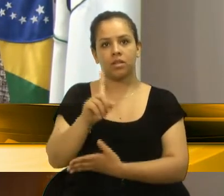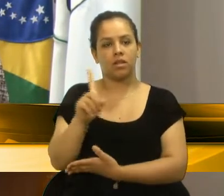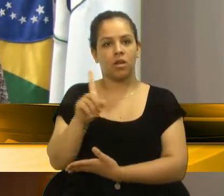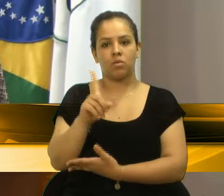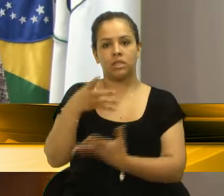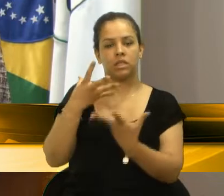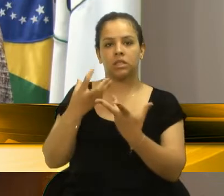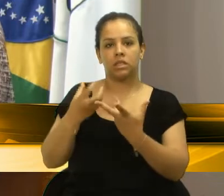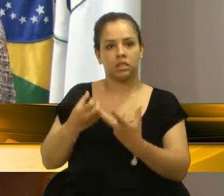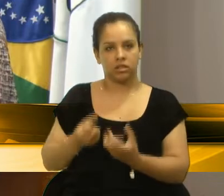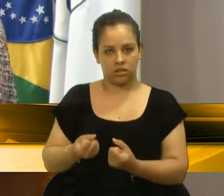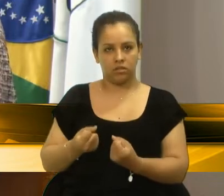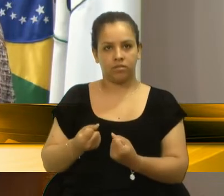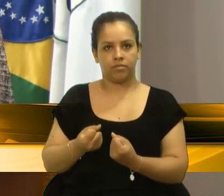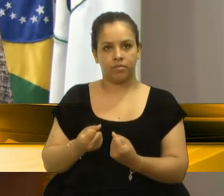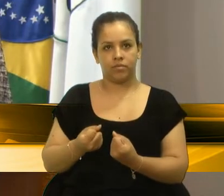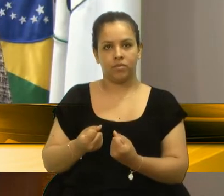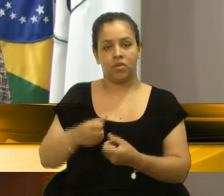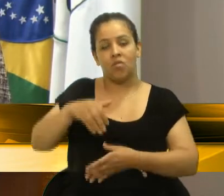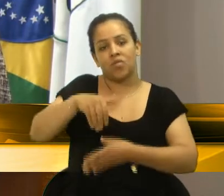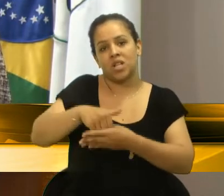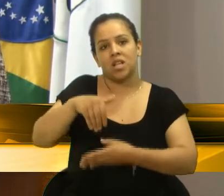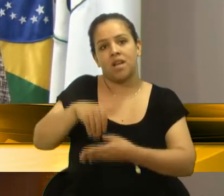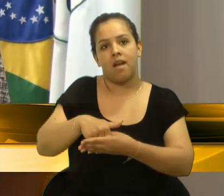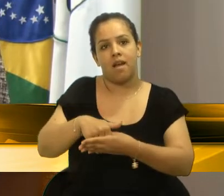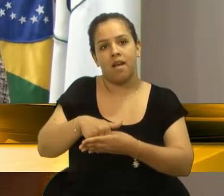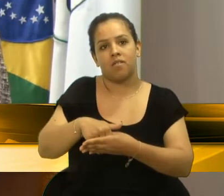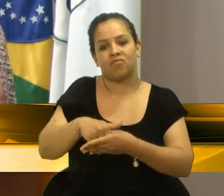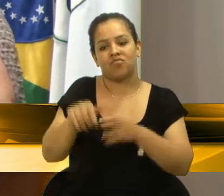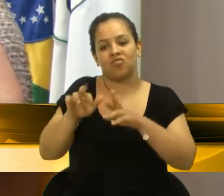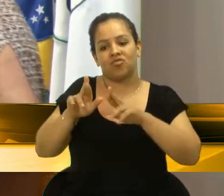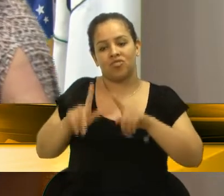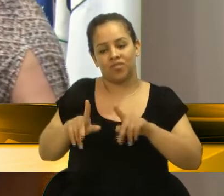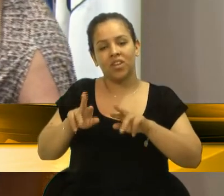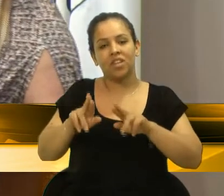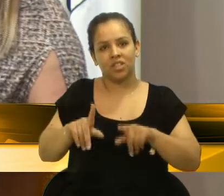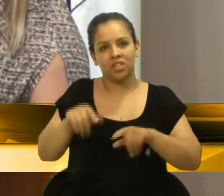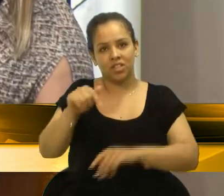admissibilidade, votar hoje de forma diferente.